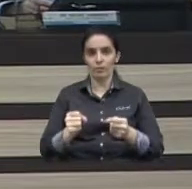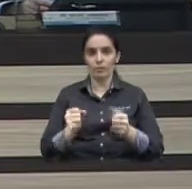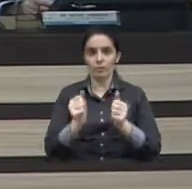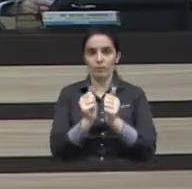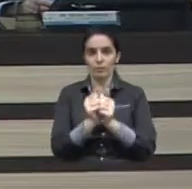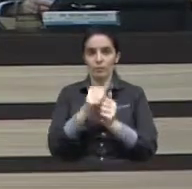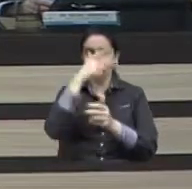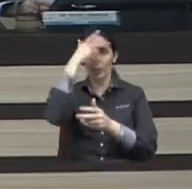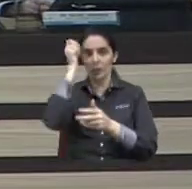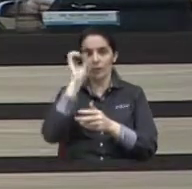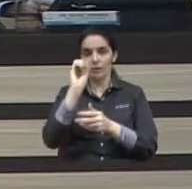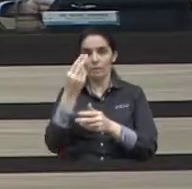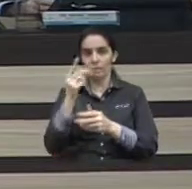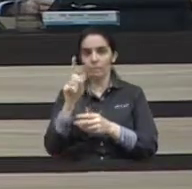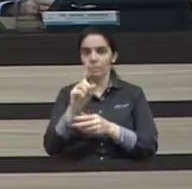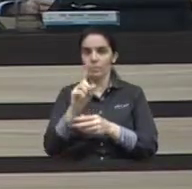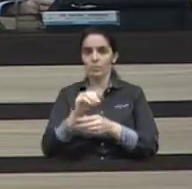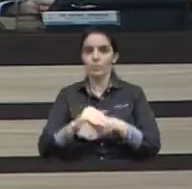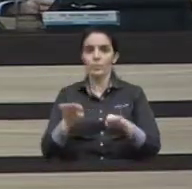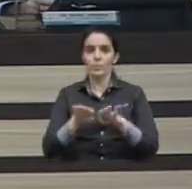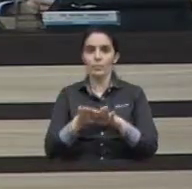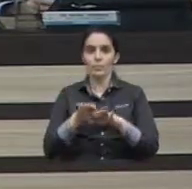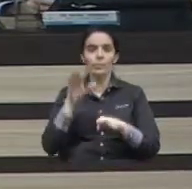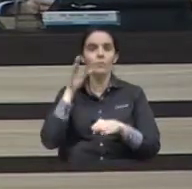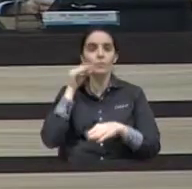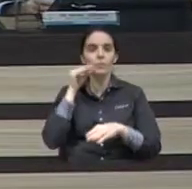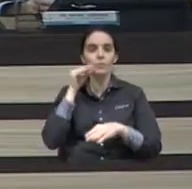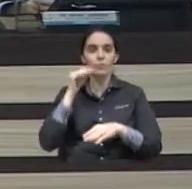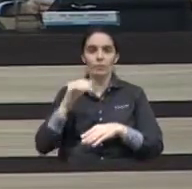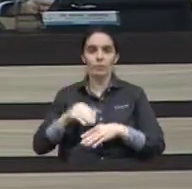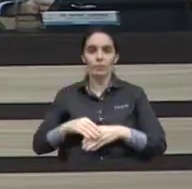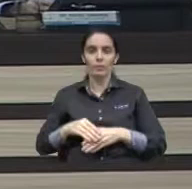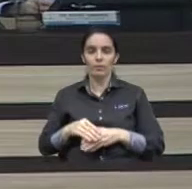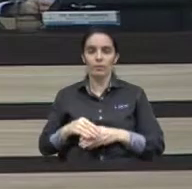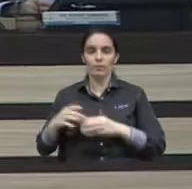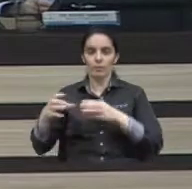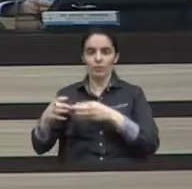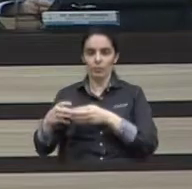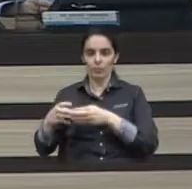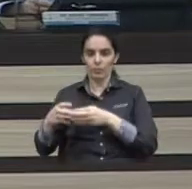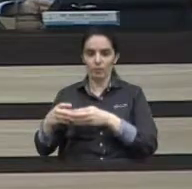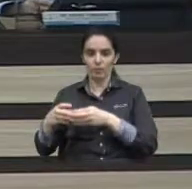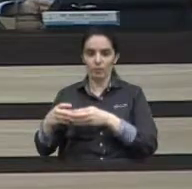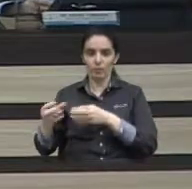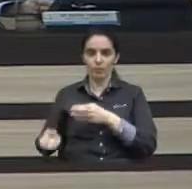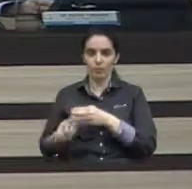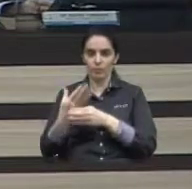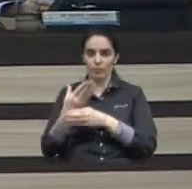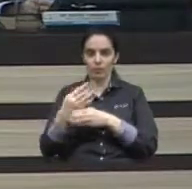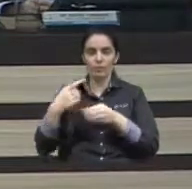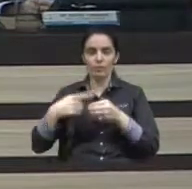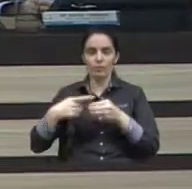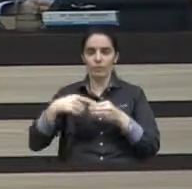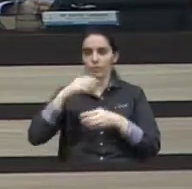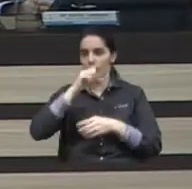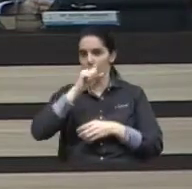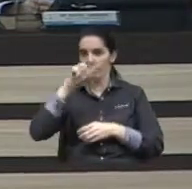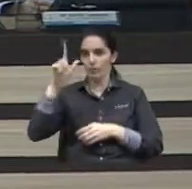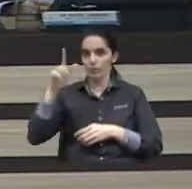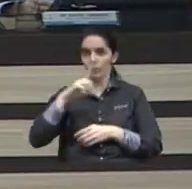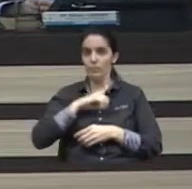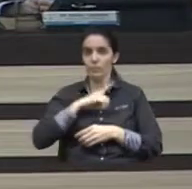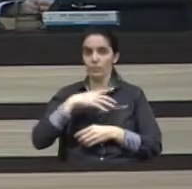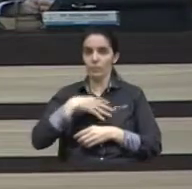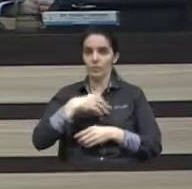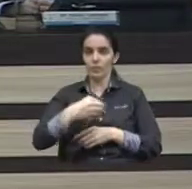fundacional, incluindo os funcionários das fundações mantidas no instituto ou instituídos pelo município, que tenham filhos enteados